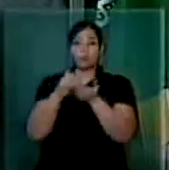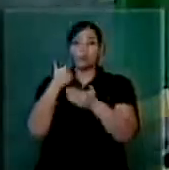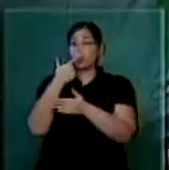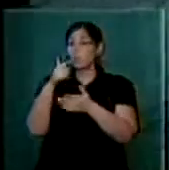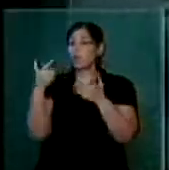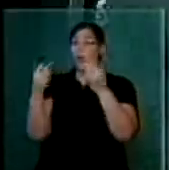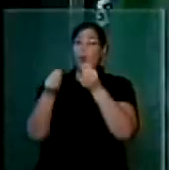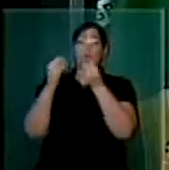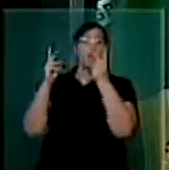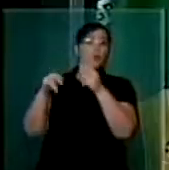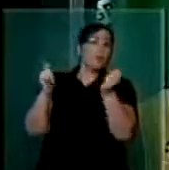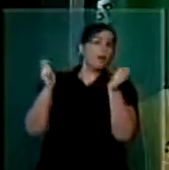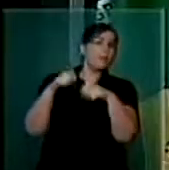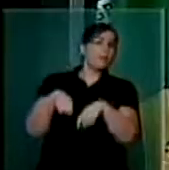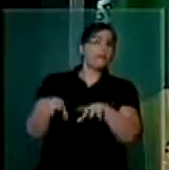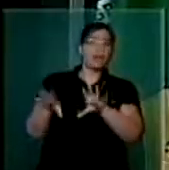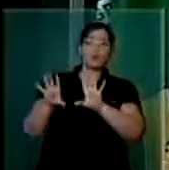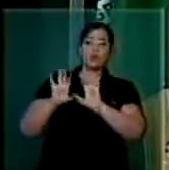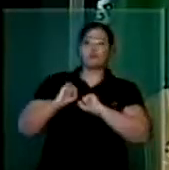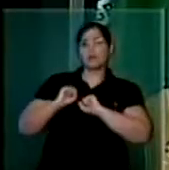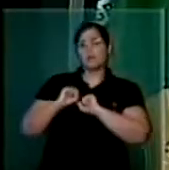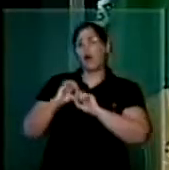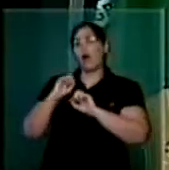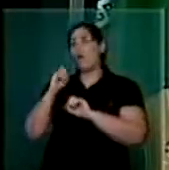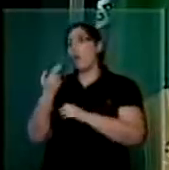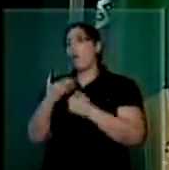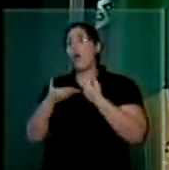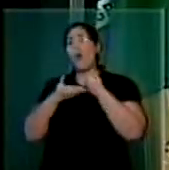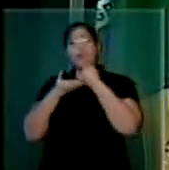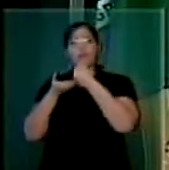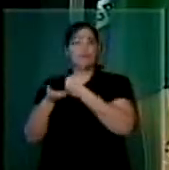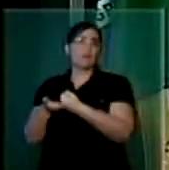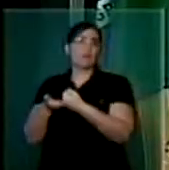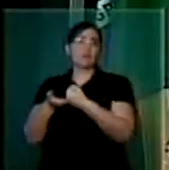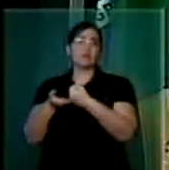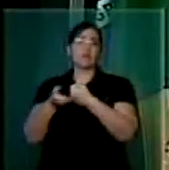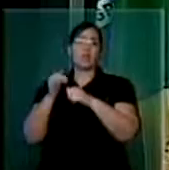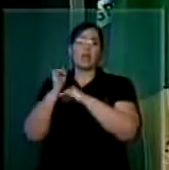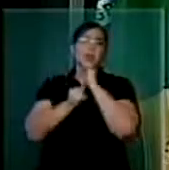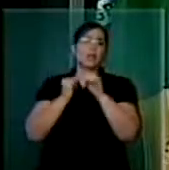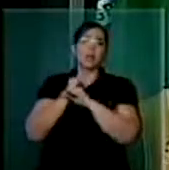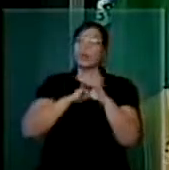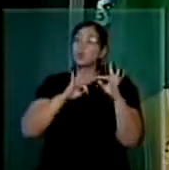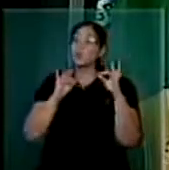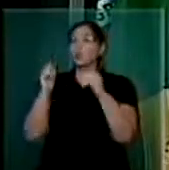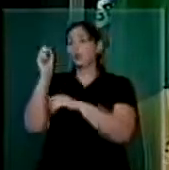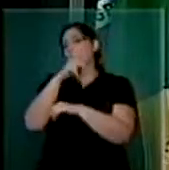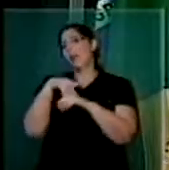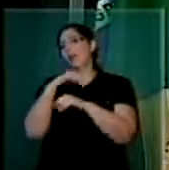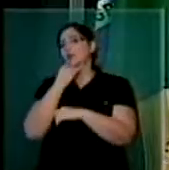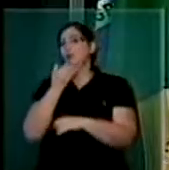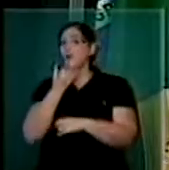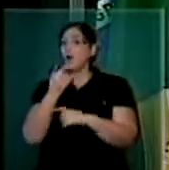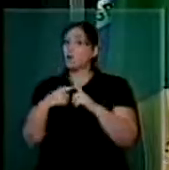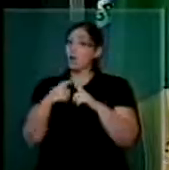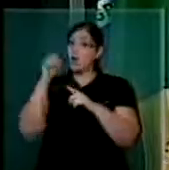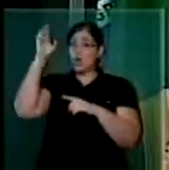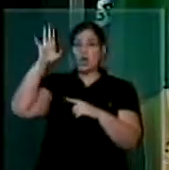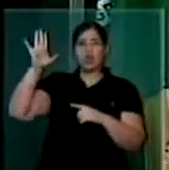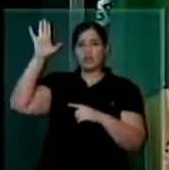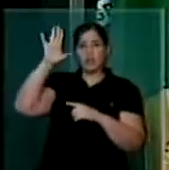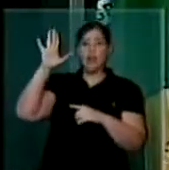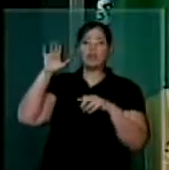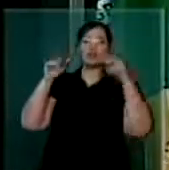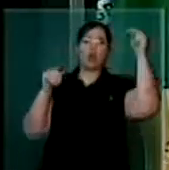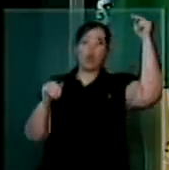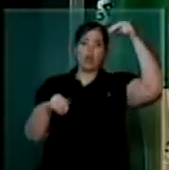mesma capacidade de recepcionar, de oferecer e de ofertar a internet para todo o país. A região Nordeste, a